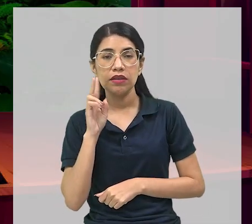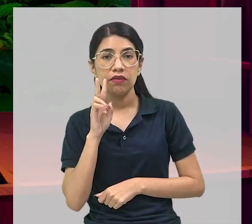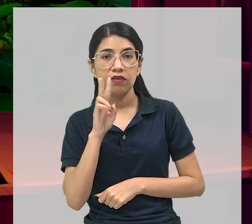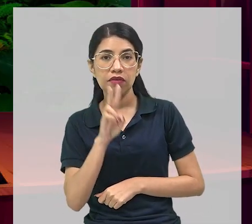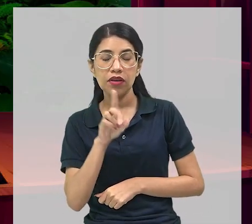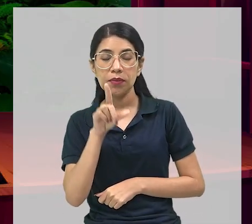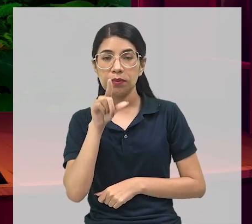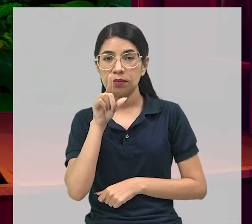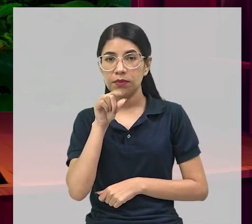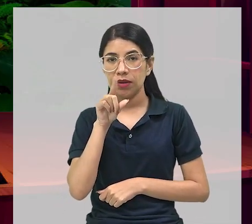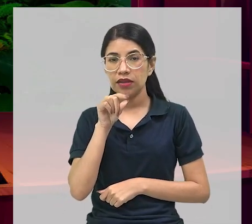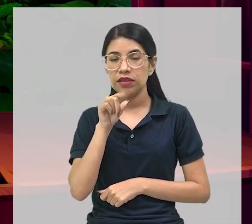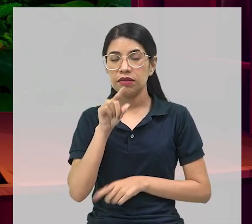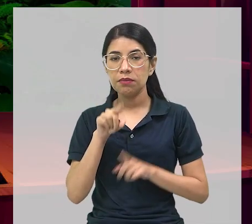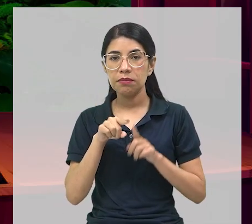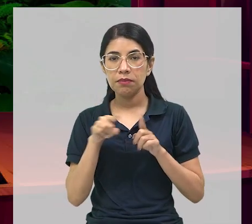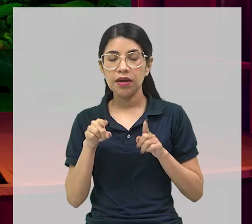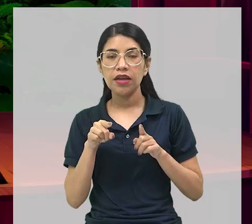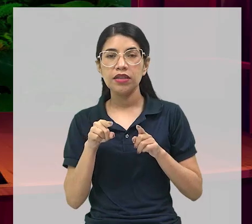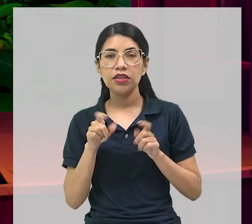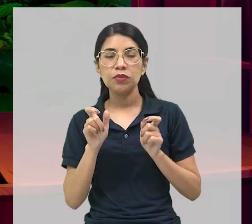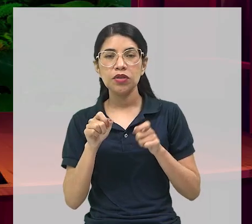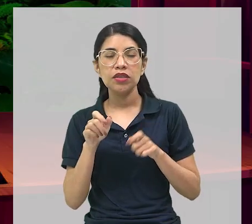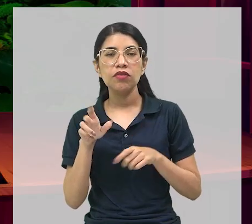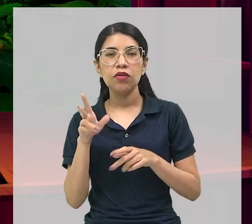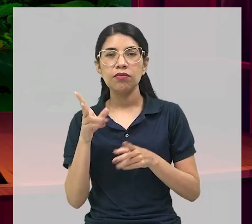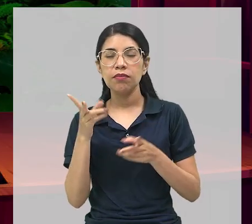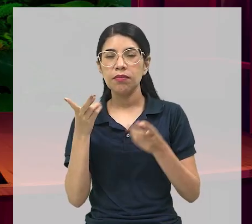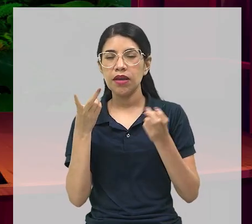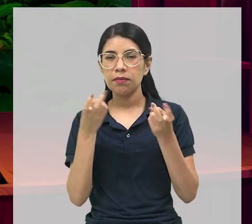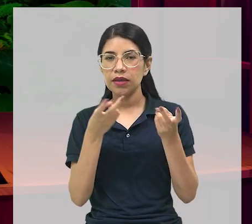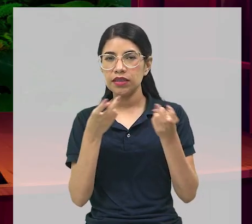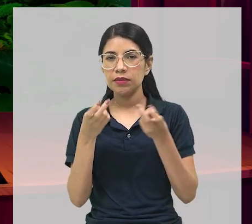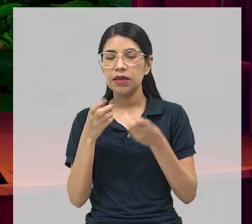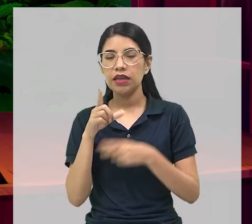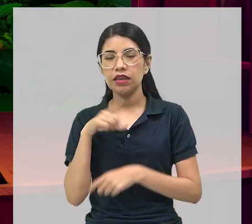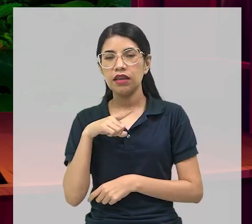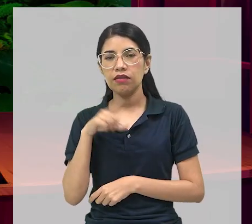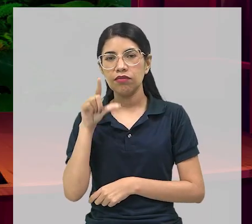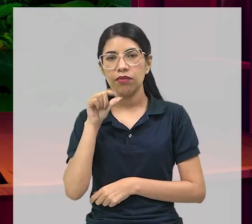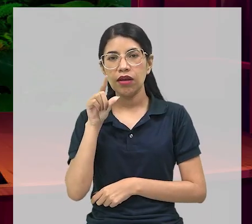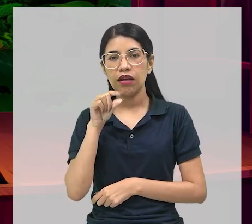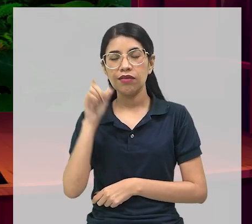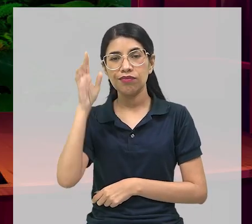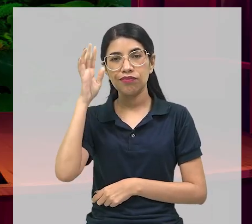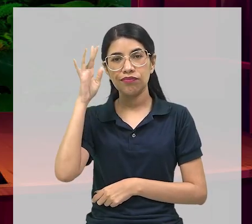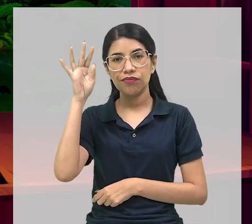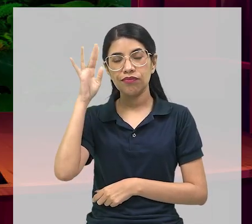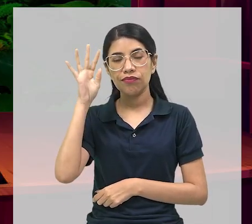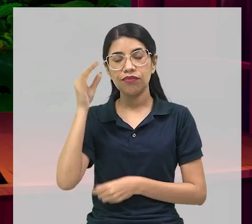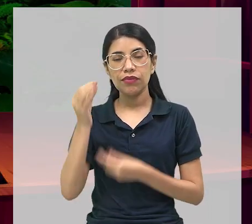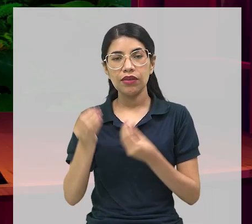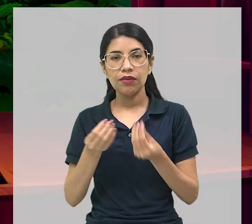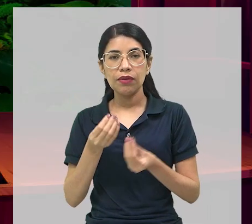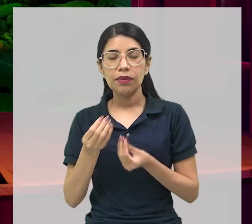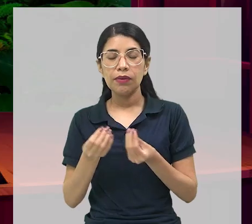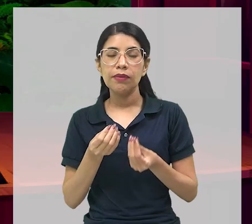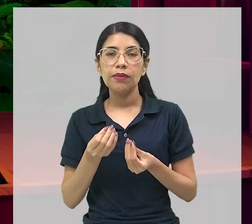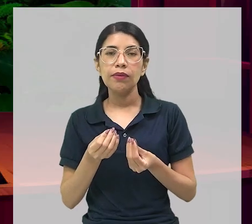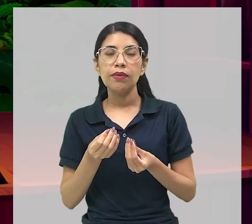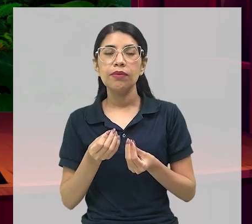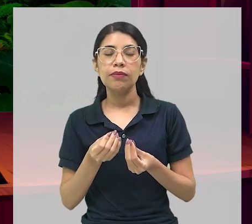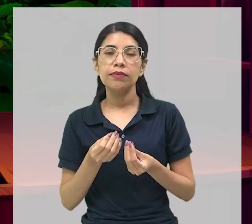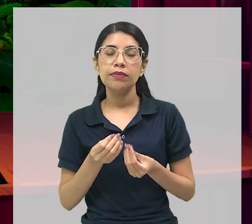passarinho. A gente escutou o passarinho. Então, a nossa imaginação já nos